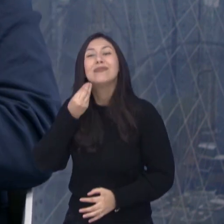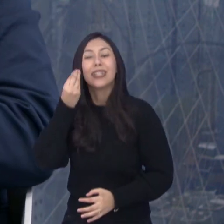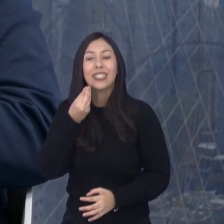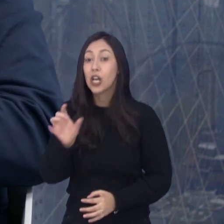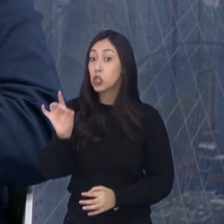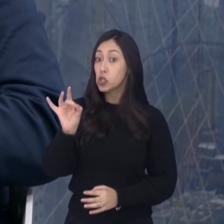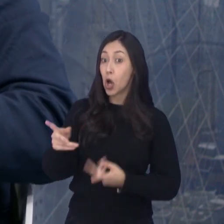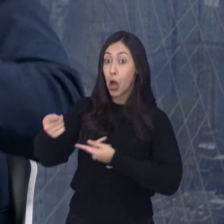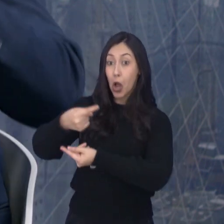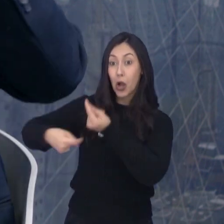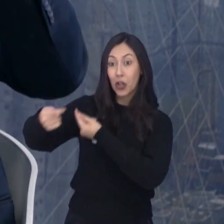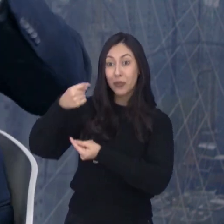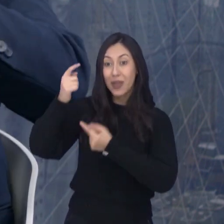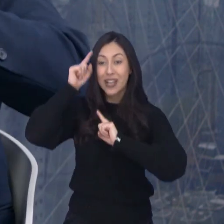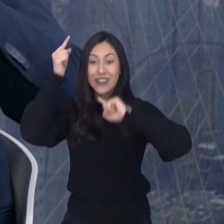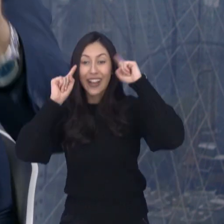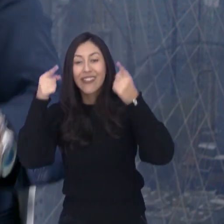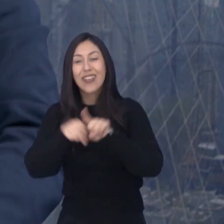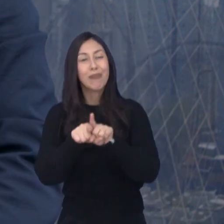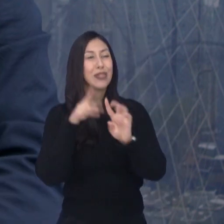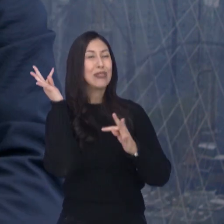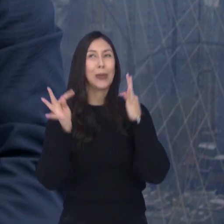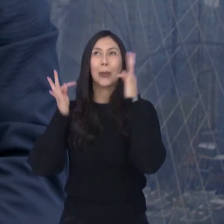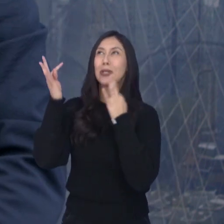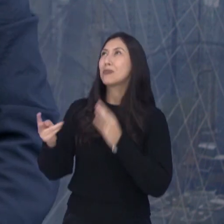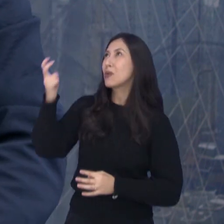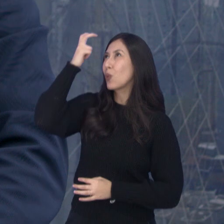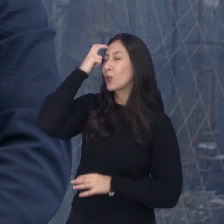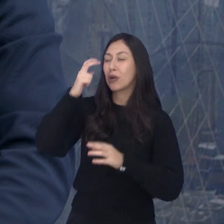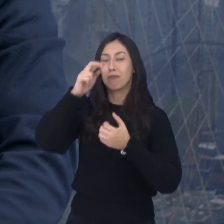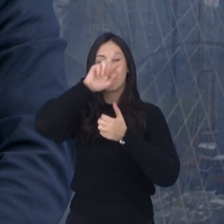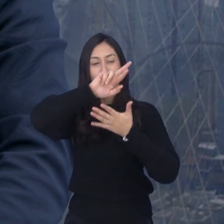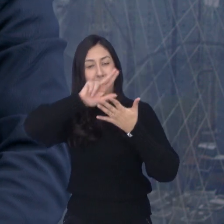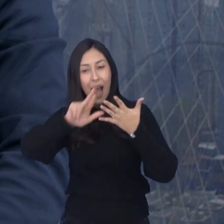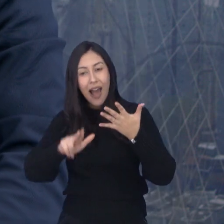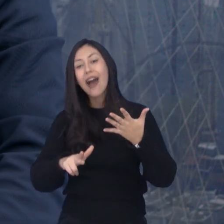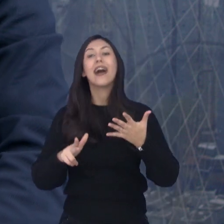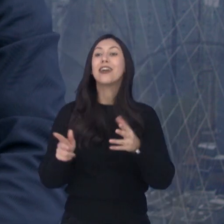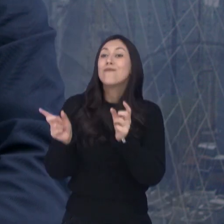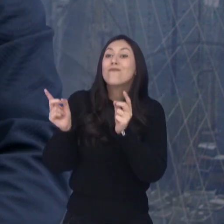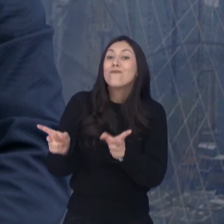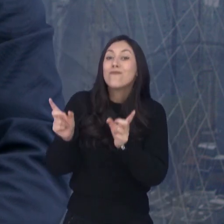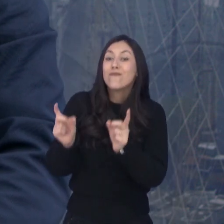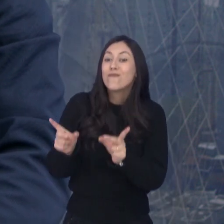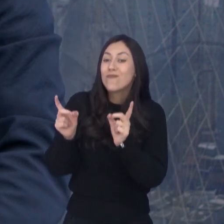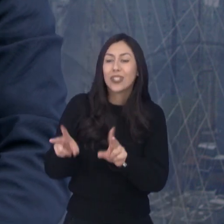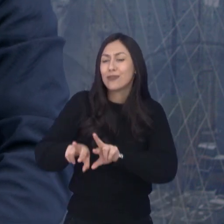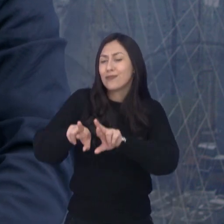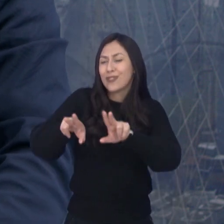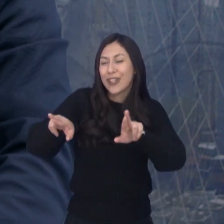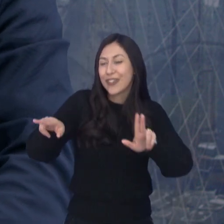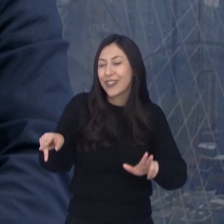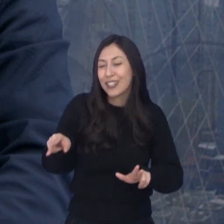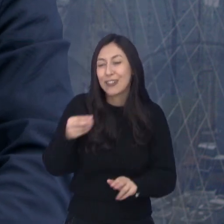economia criativa, como turismo, cultura, uma série de outras possibilidades. Aí eu passo a não vender somente o bolinho, que é uma delícia, mas